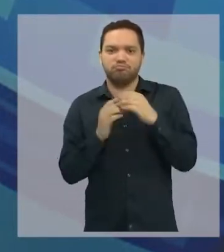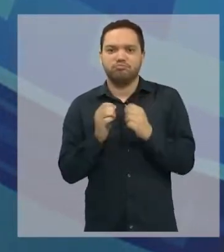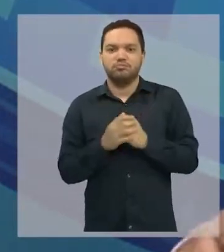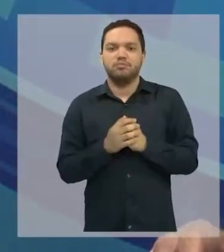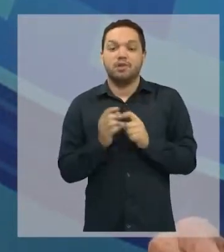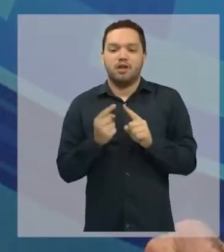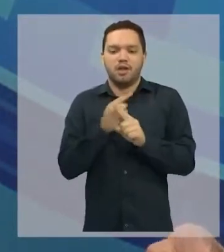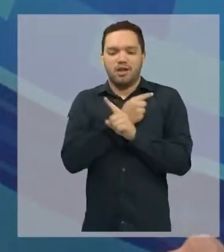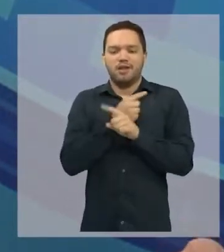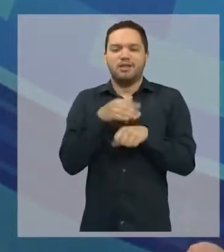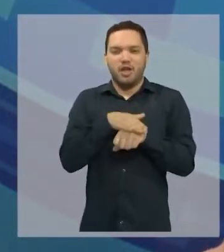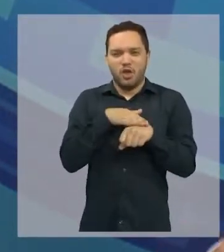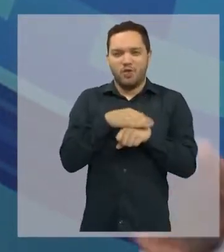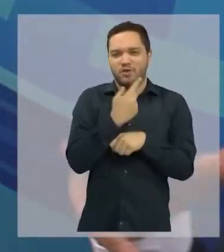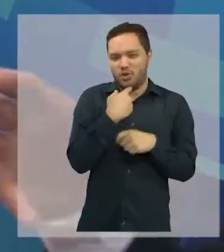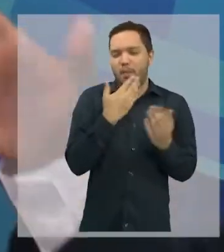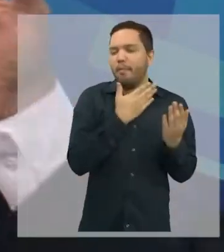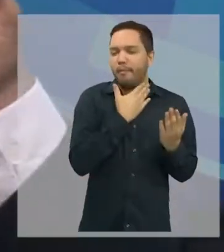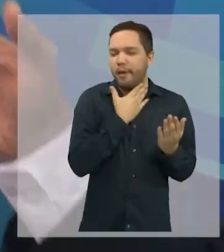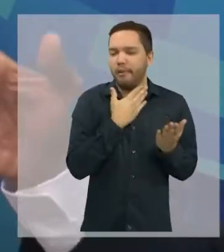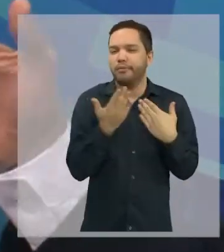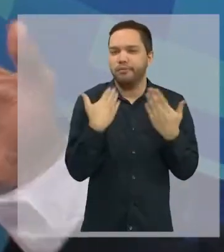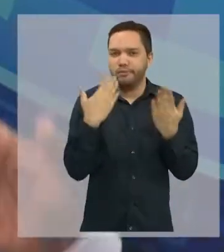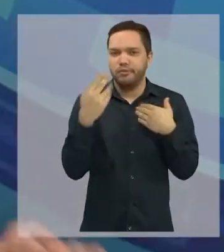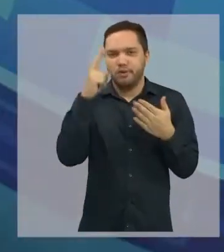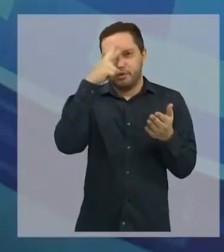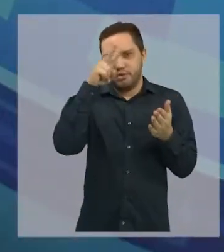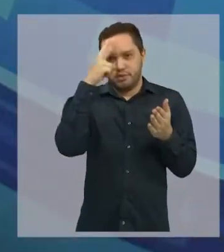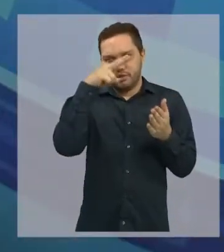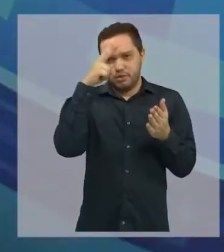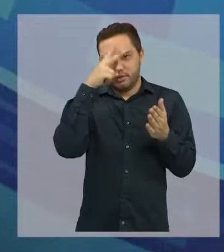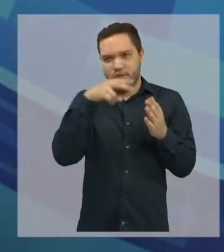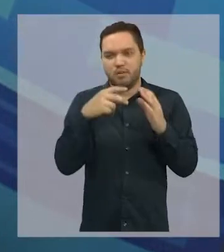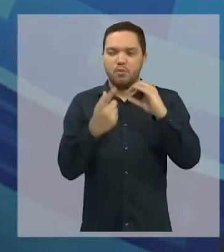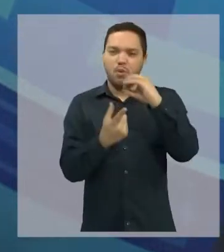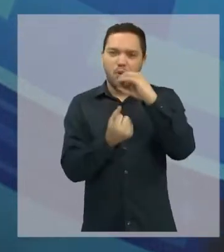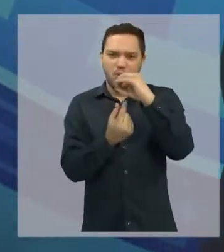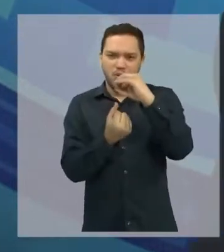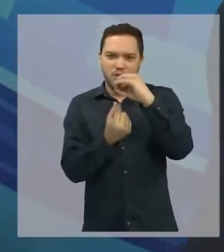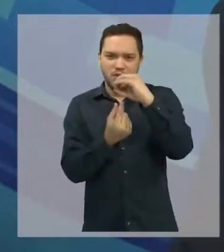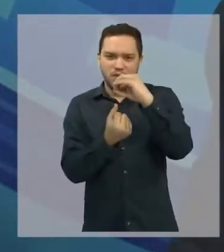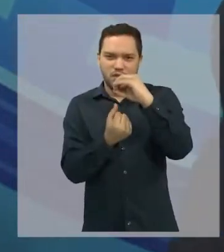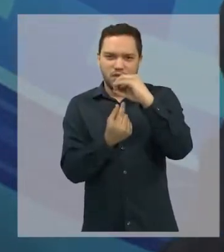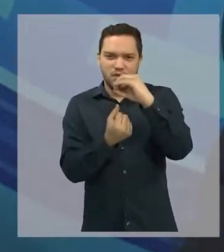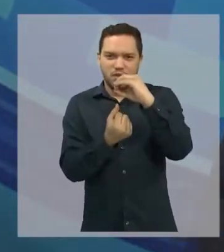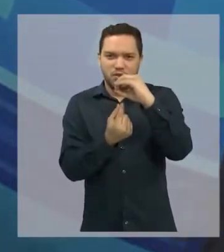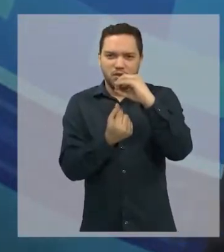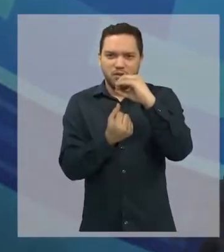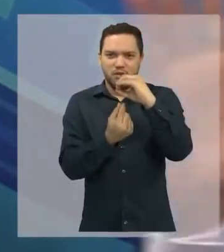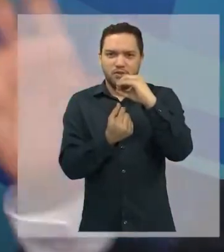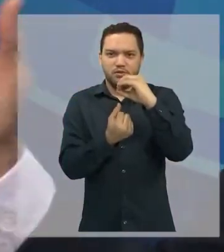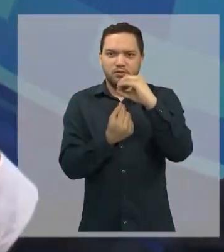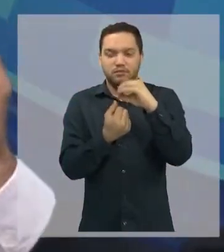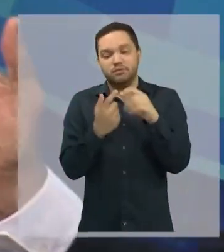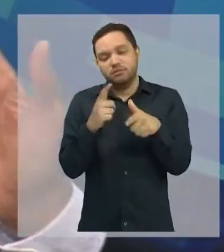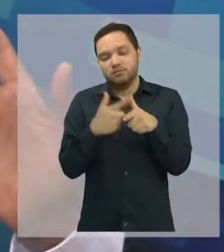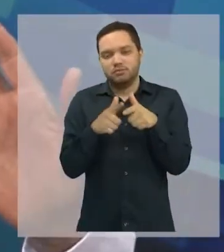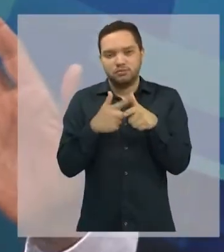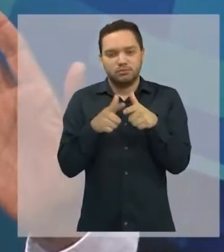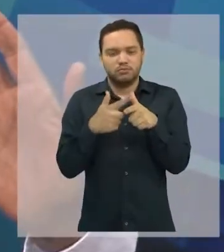nossa conversa informal aqui, estávamos lembrando o fato do orçamento impositivo. Isso seria um desastre até